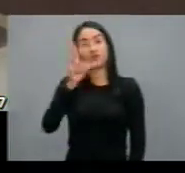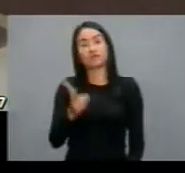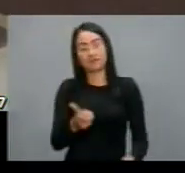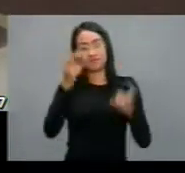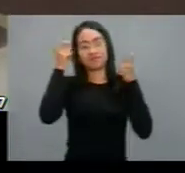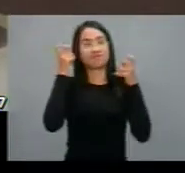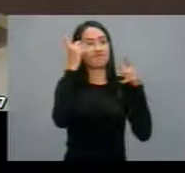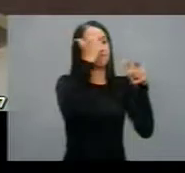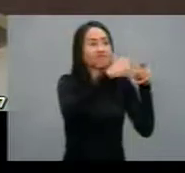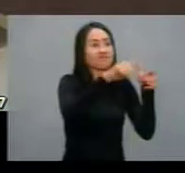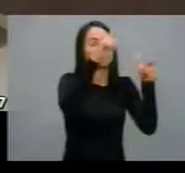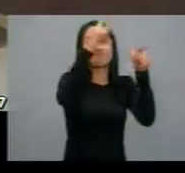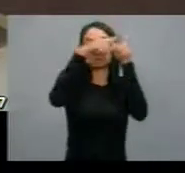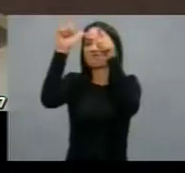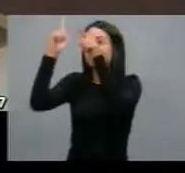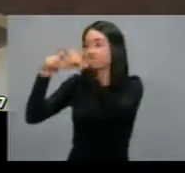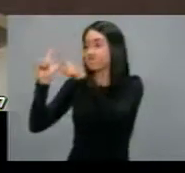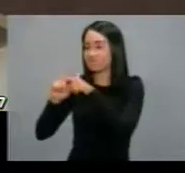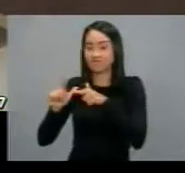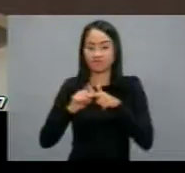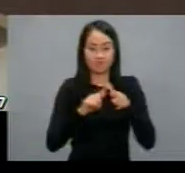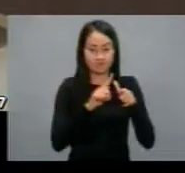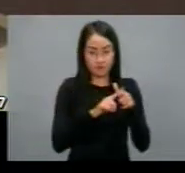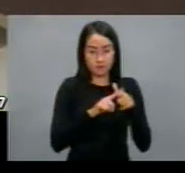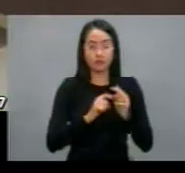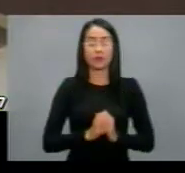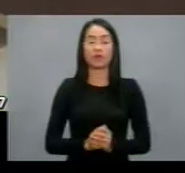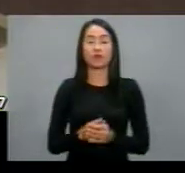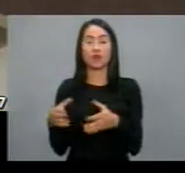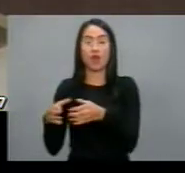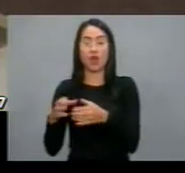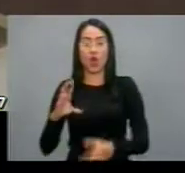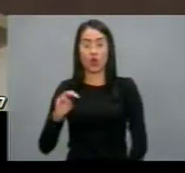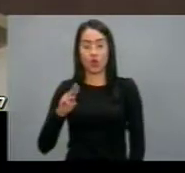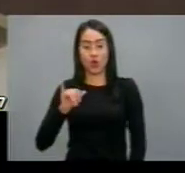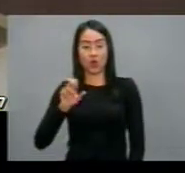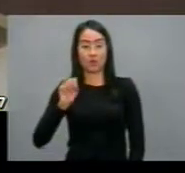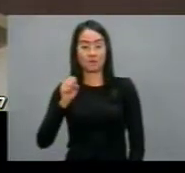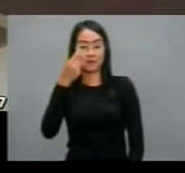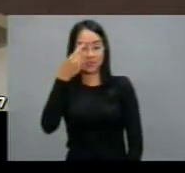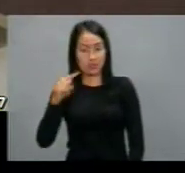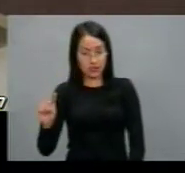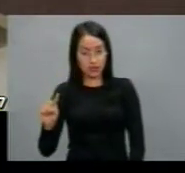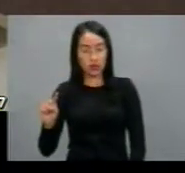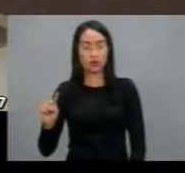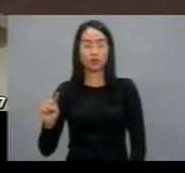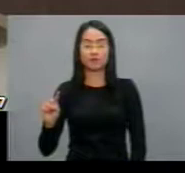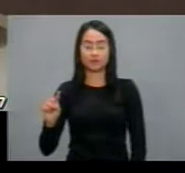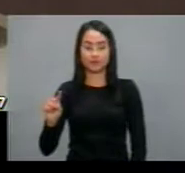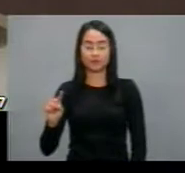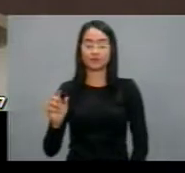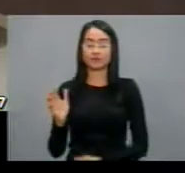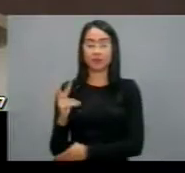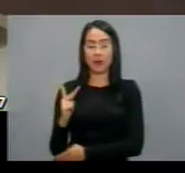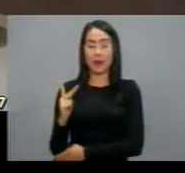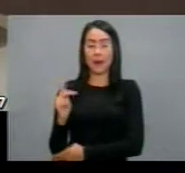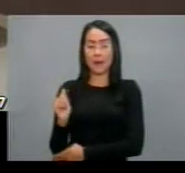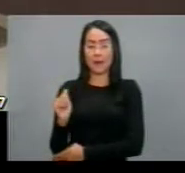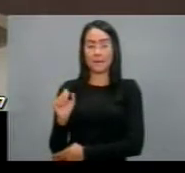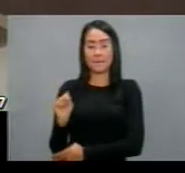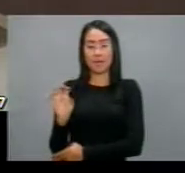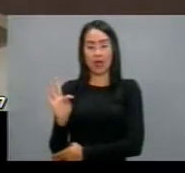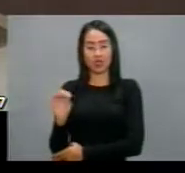campo. A Comissão Pastoral da Terra, ela já havia alertado um aumento